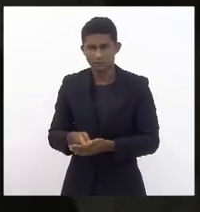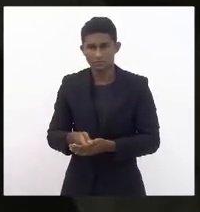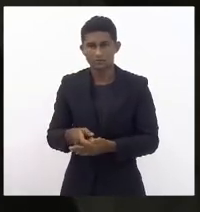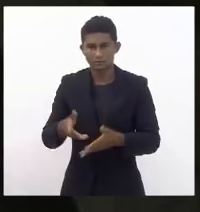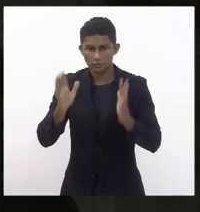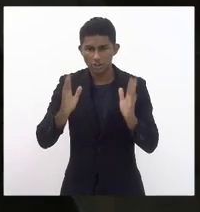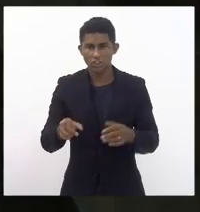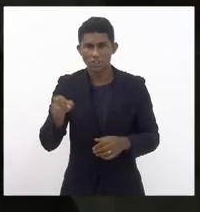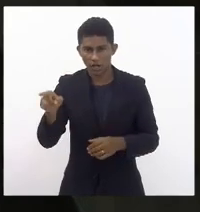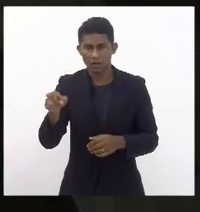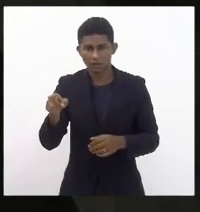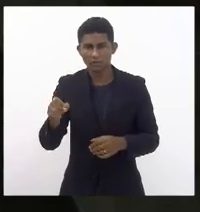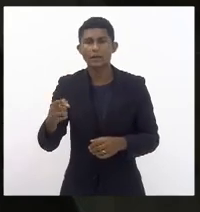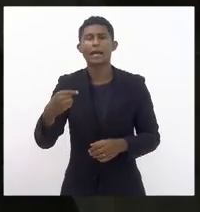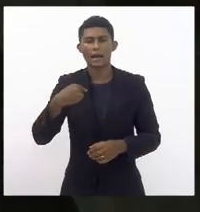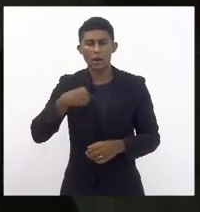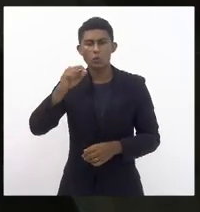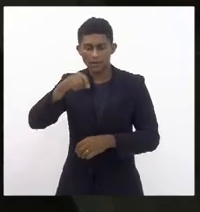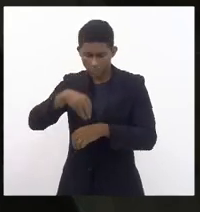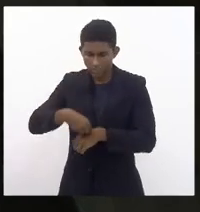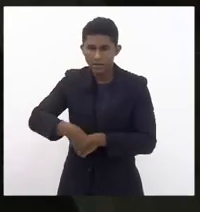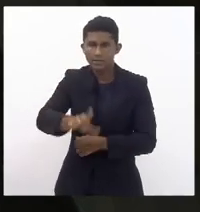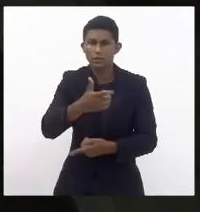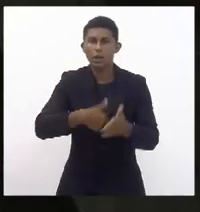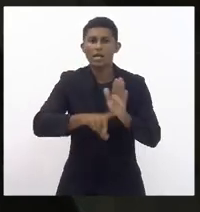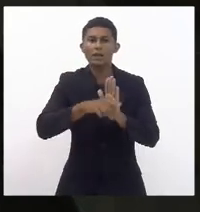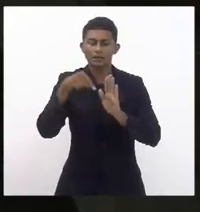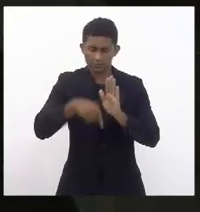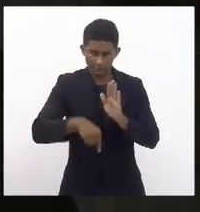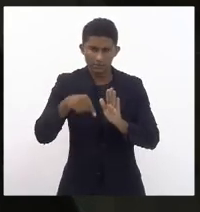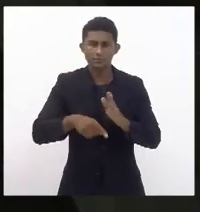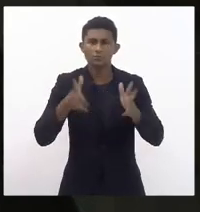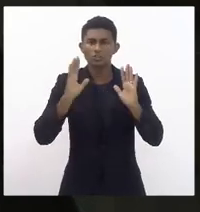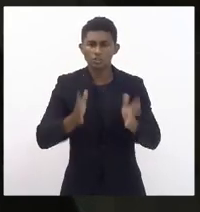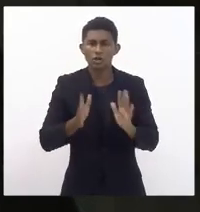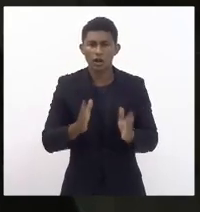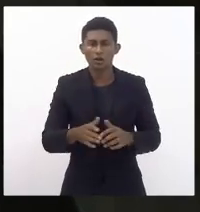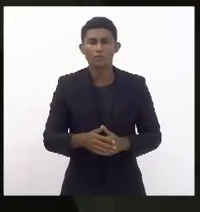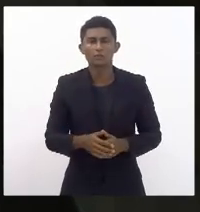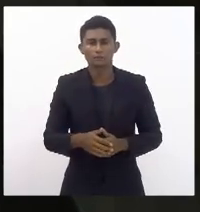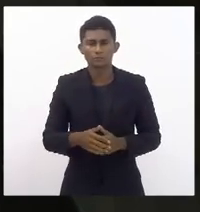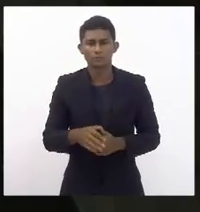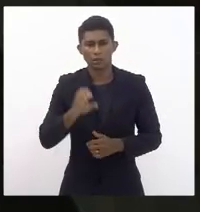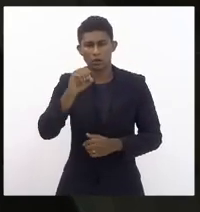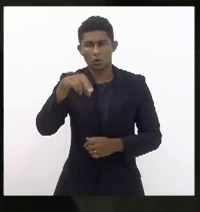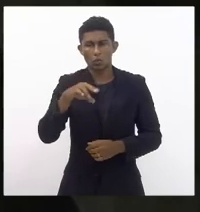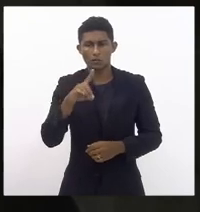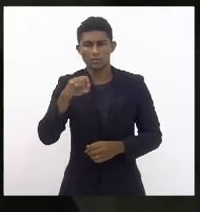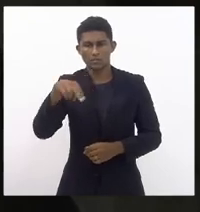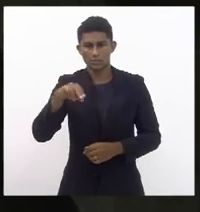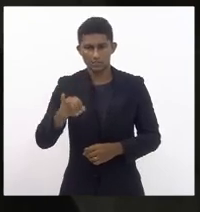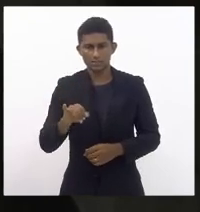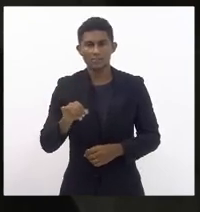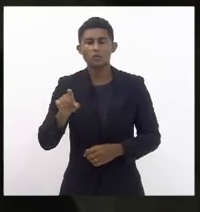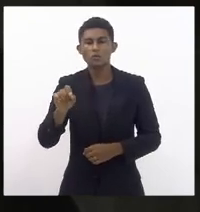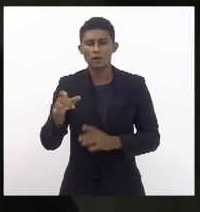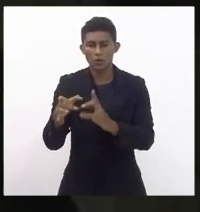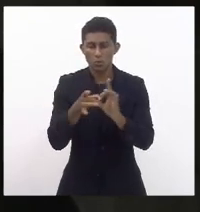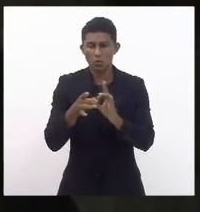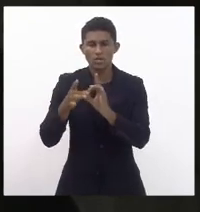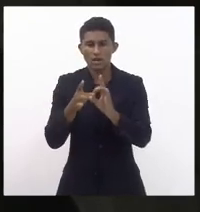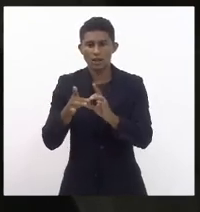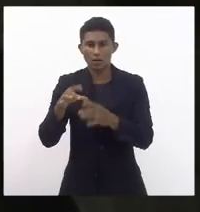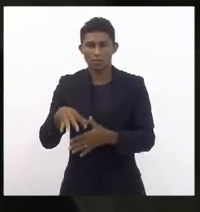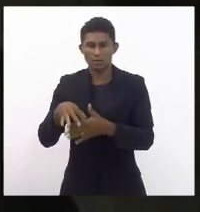tornou-se pública eu fiz uma indicação Legislativa pedindo que essa que essa dia aonde me pedindo tem um Jimmy da União dos dirigentes